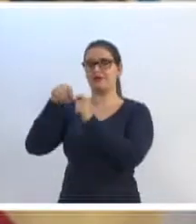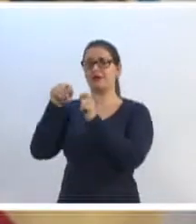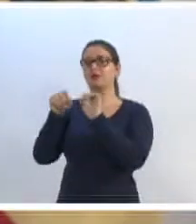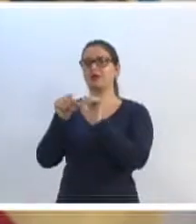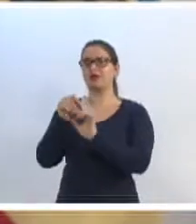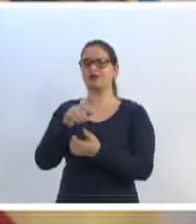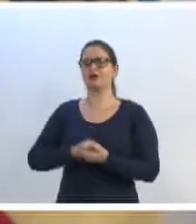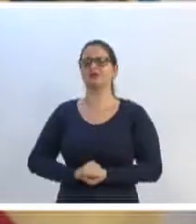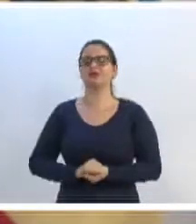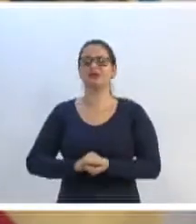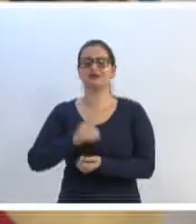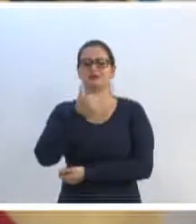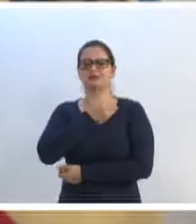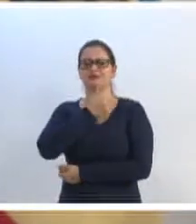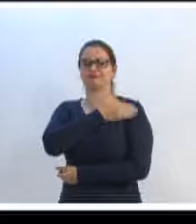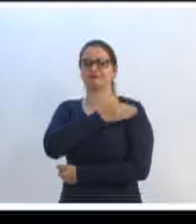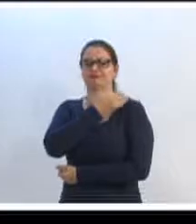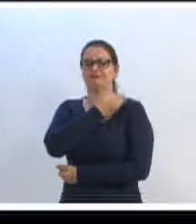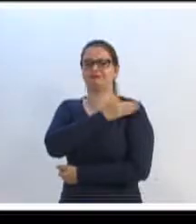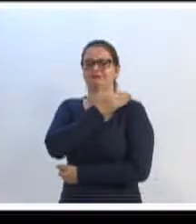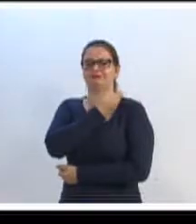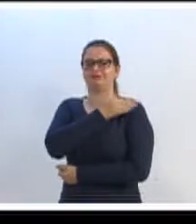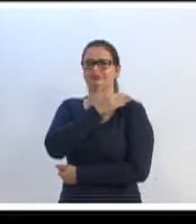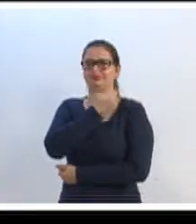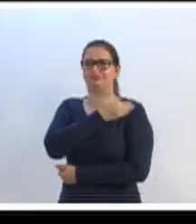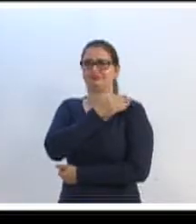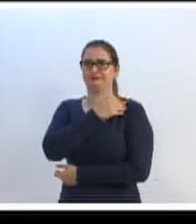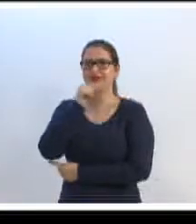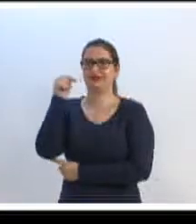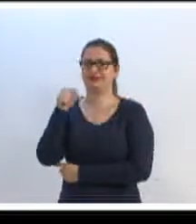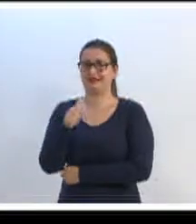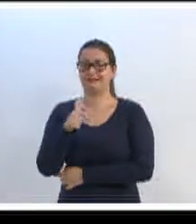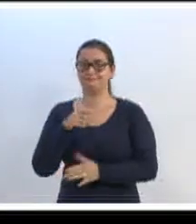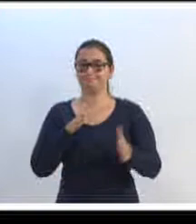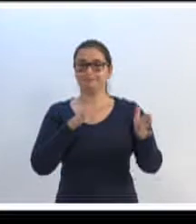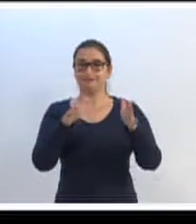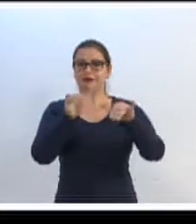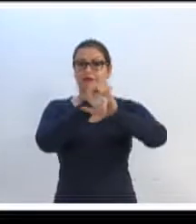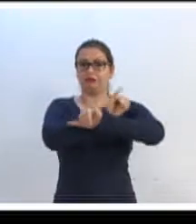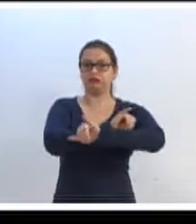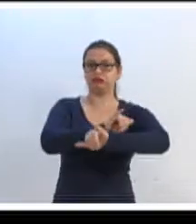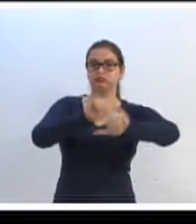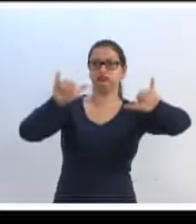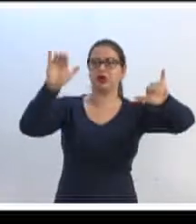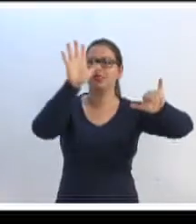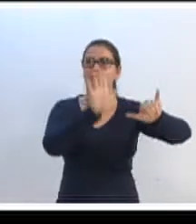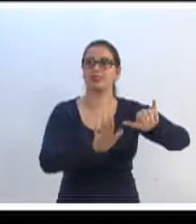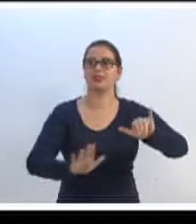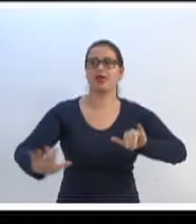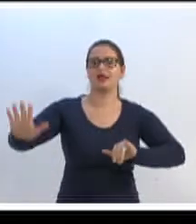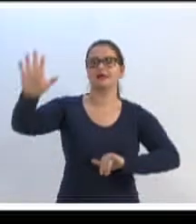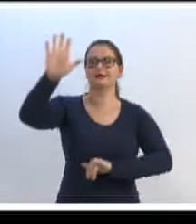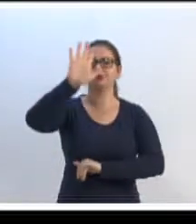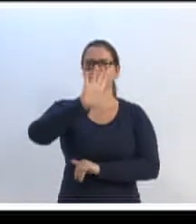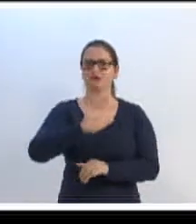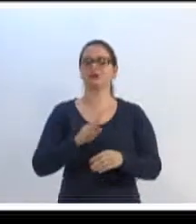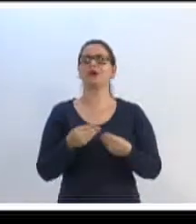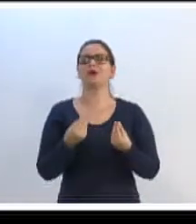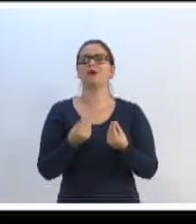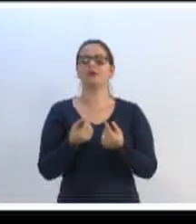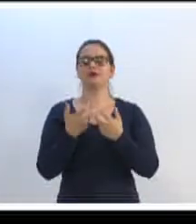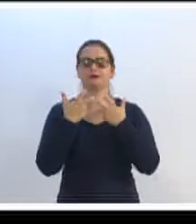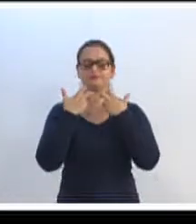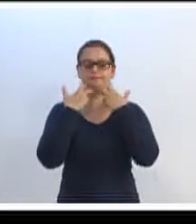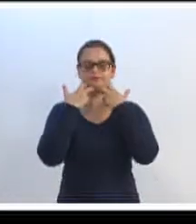racismo durante e depois do jogo por um torcedor daqui. O episódio, na verdade, ganhou projeção nacional e muito